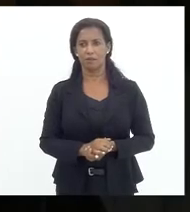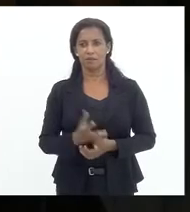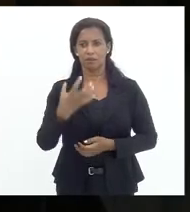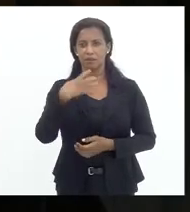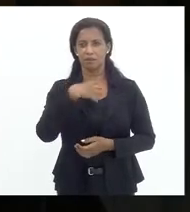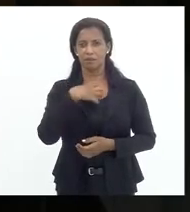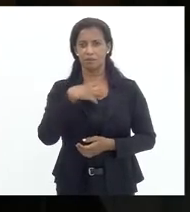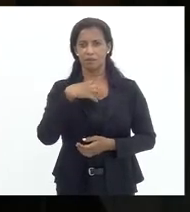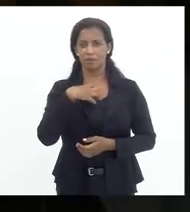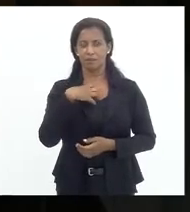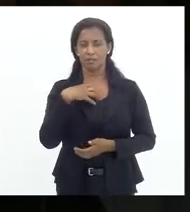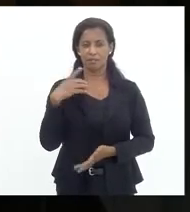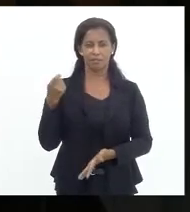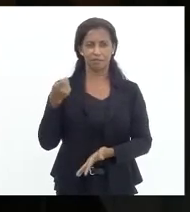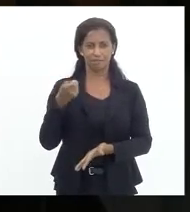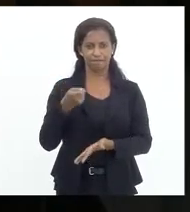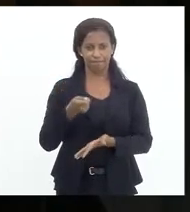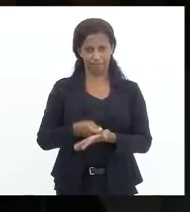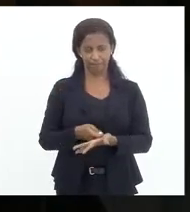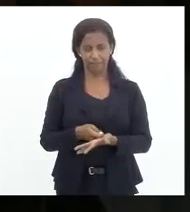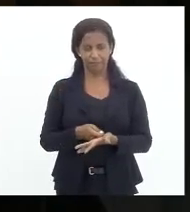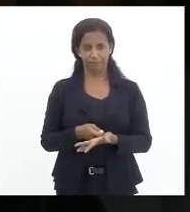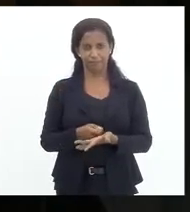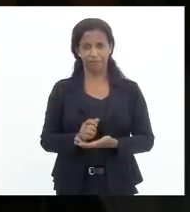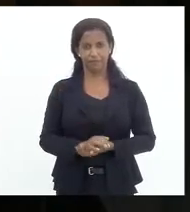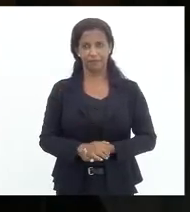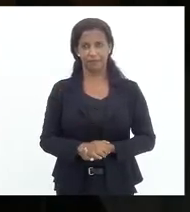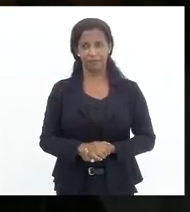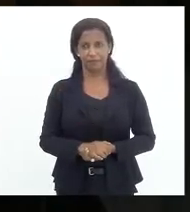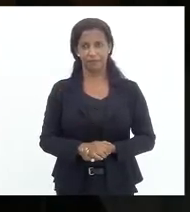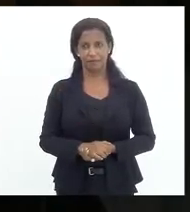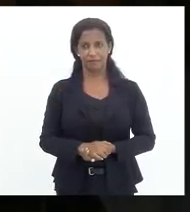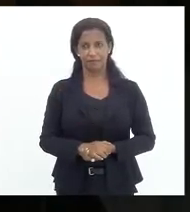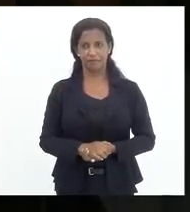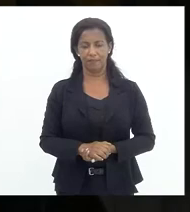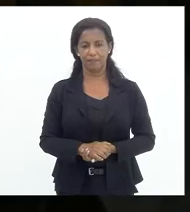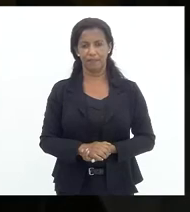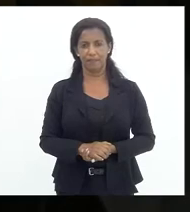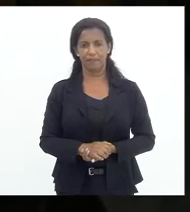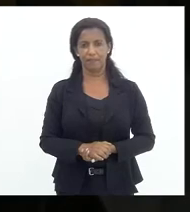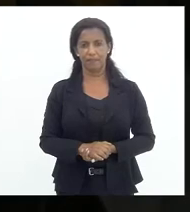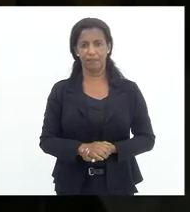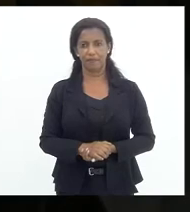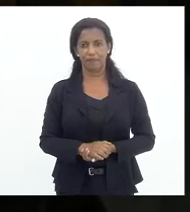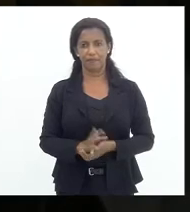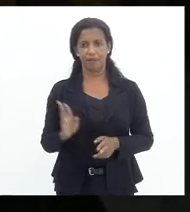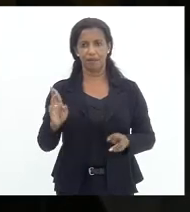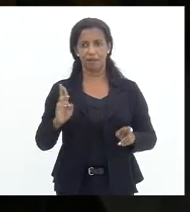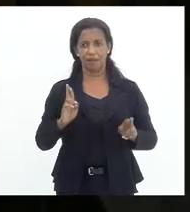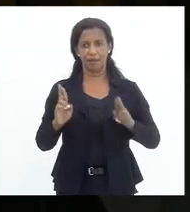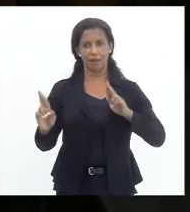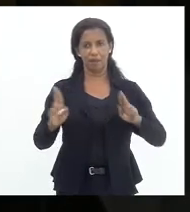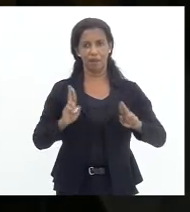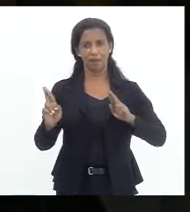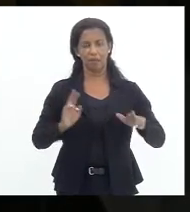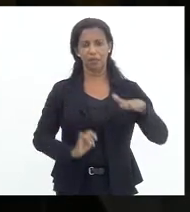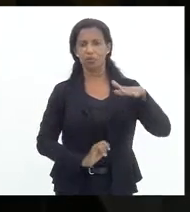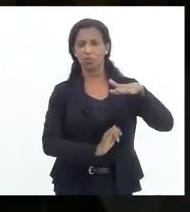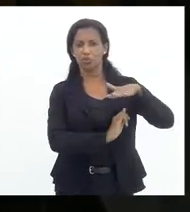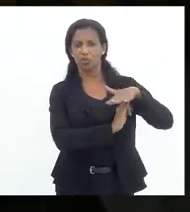no sentido da reafirmação uma das relações institucionais